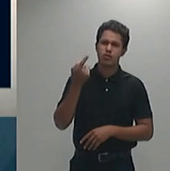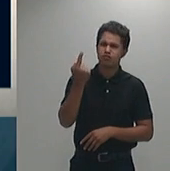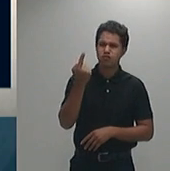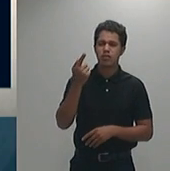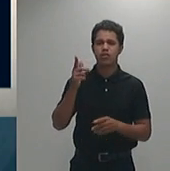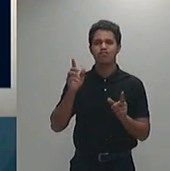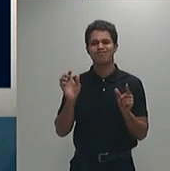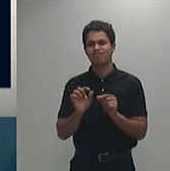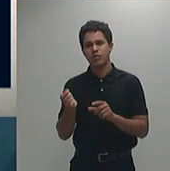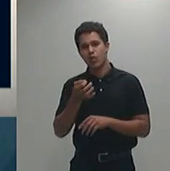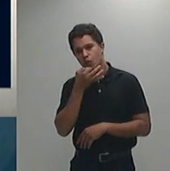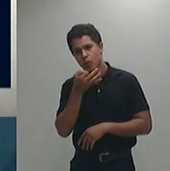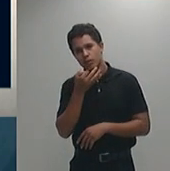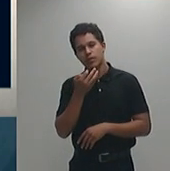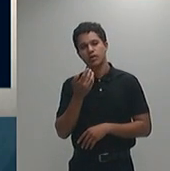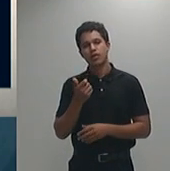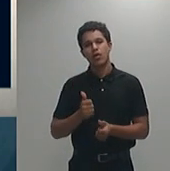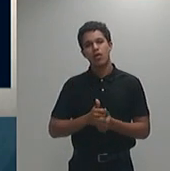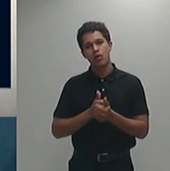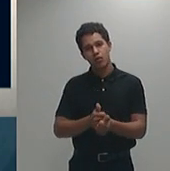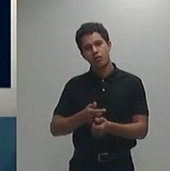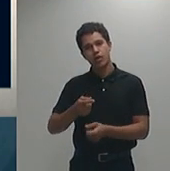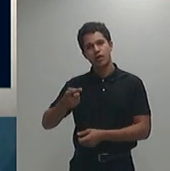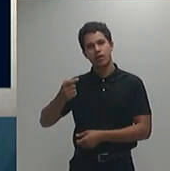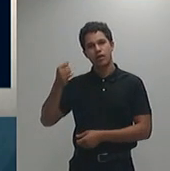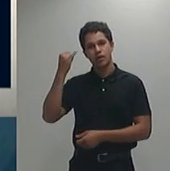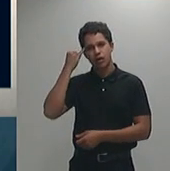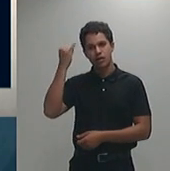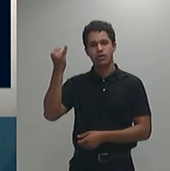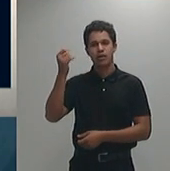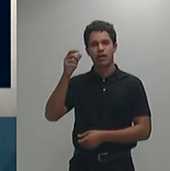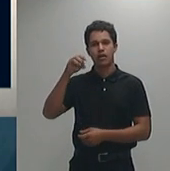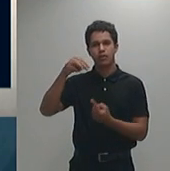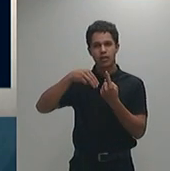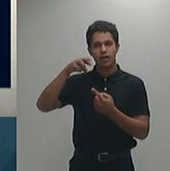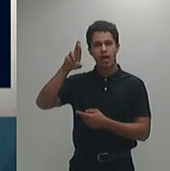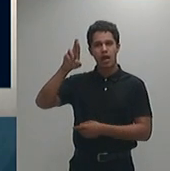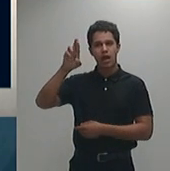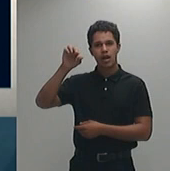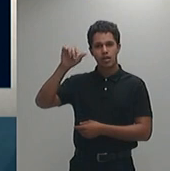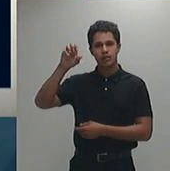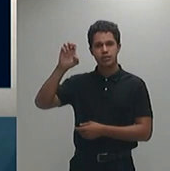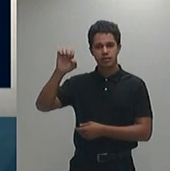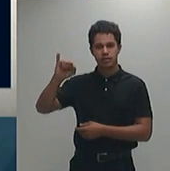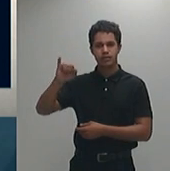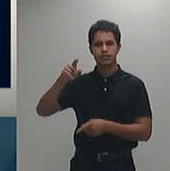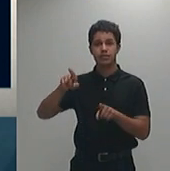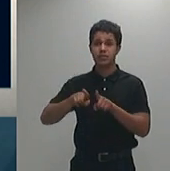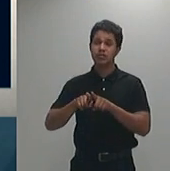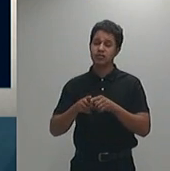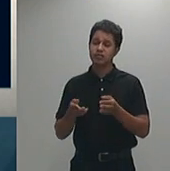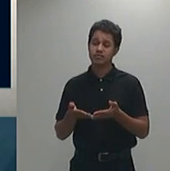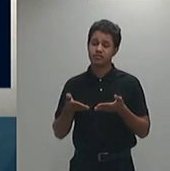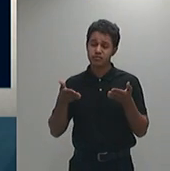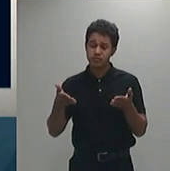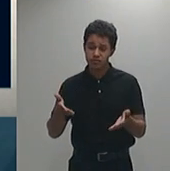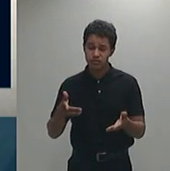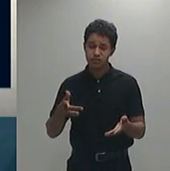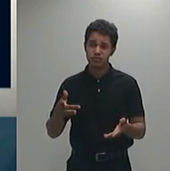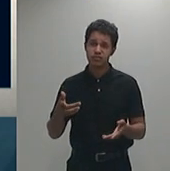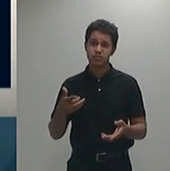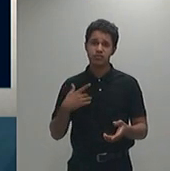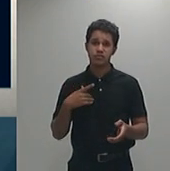eu acompanhei o raciocínio da ministra nacy Mas eu também me coloquei na posição desse